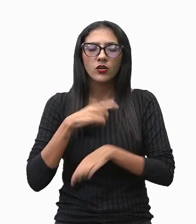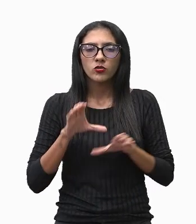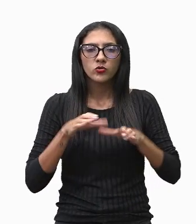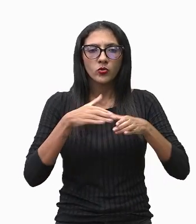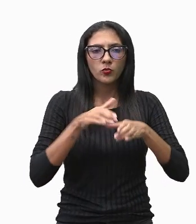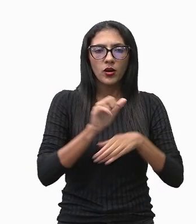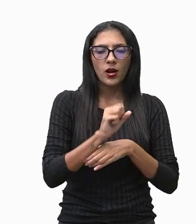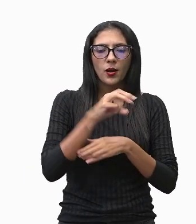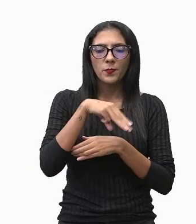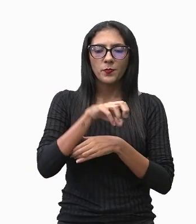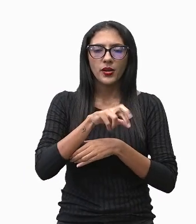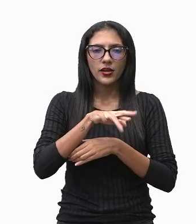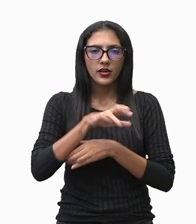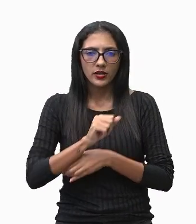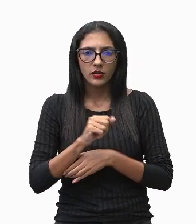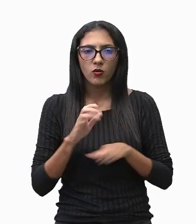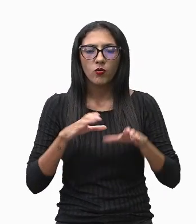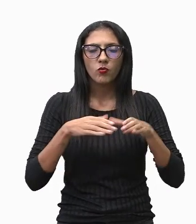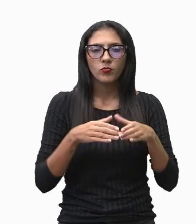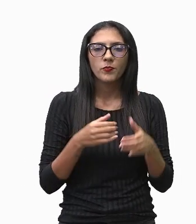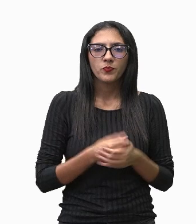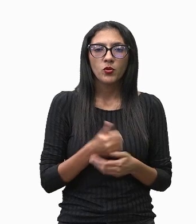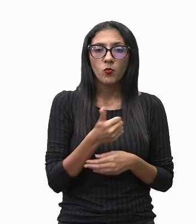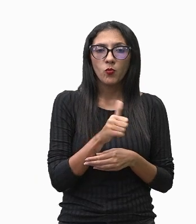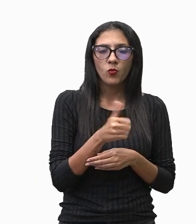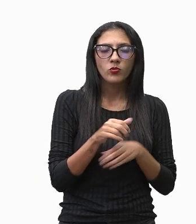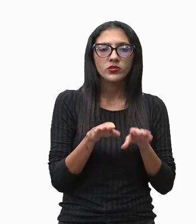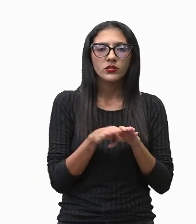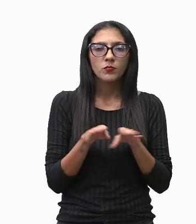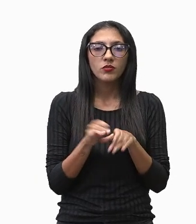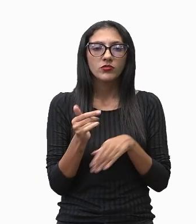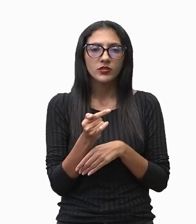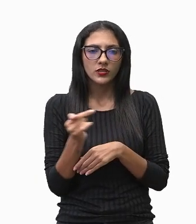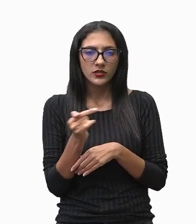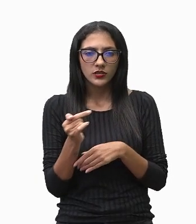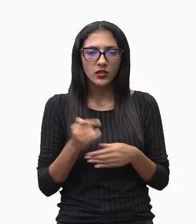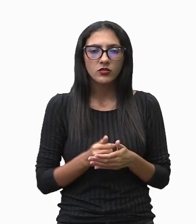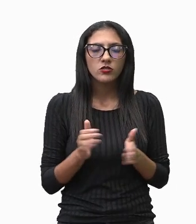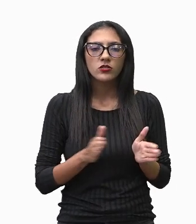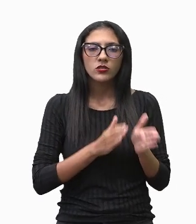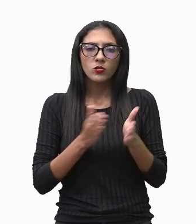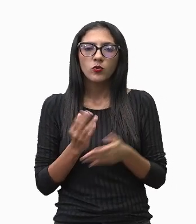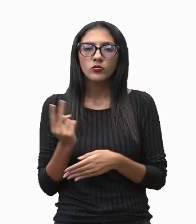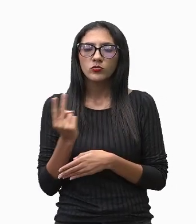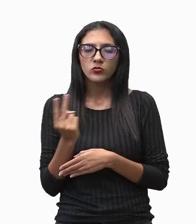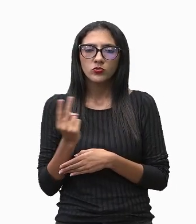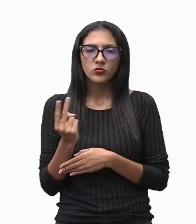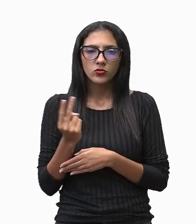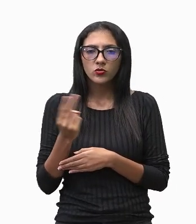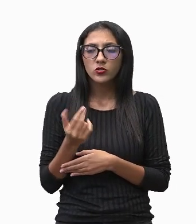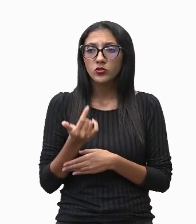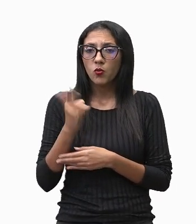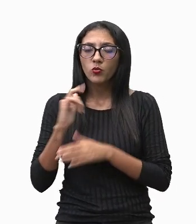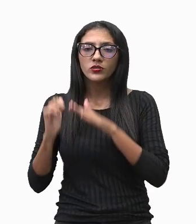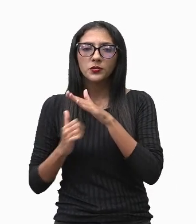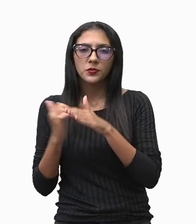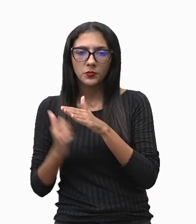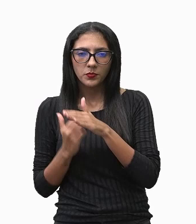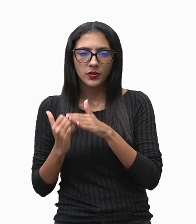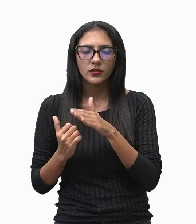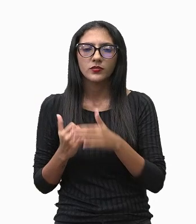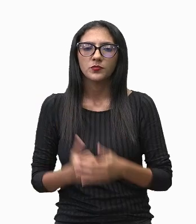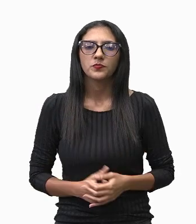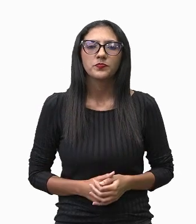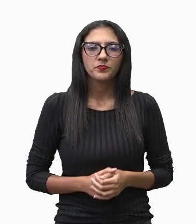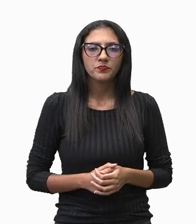voos 11 e o 77, e 2 da United Airlines, os voos 175 e 93.